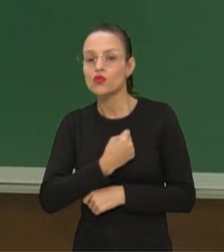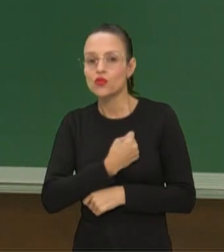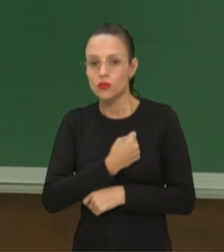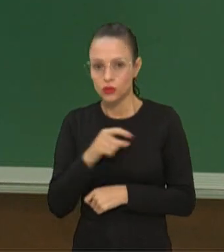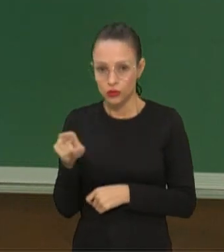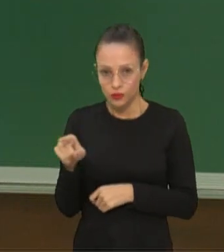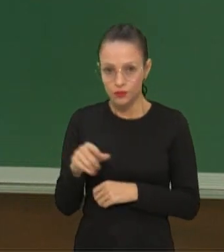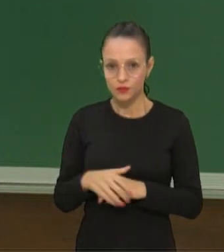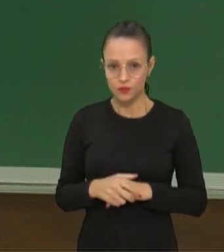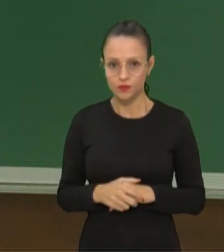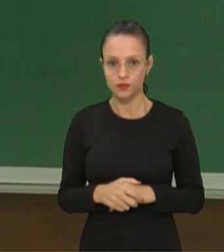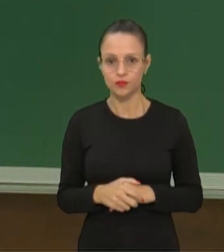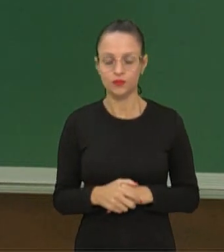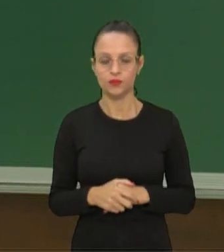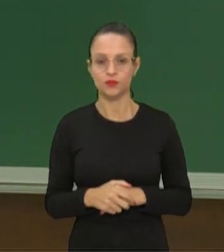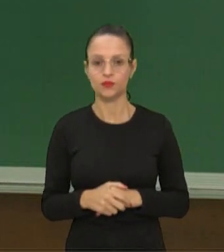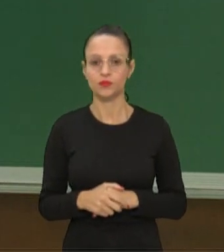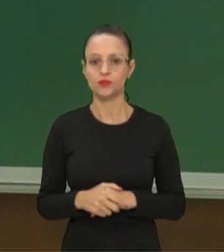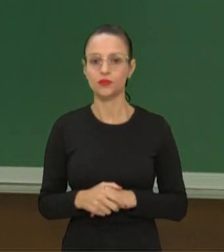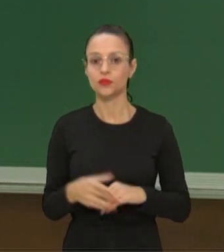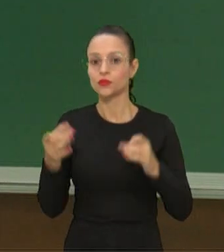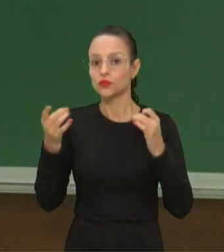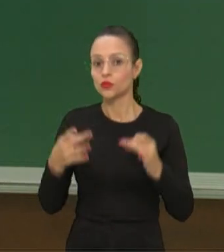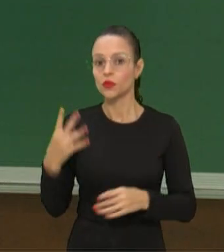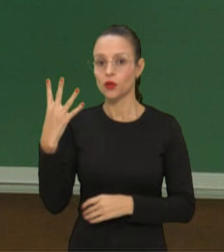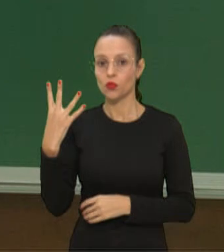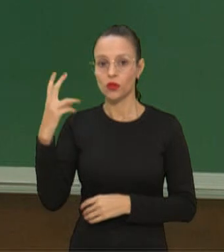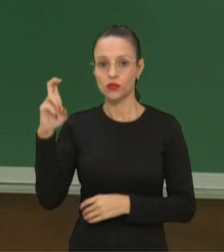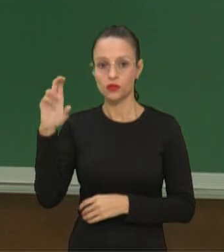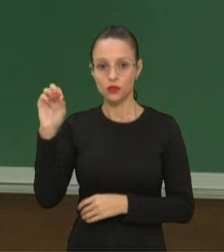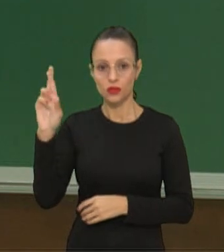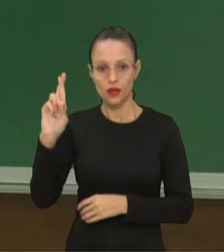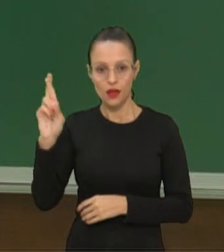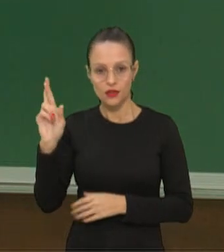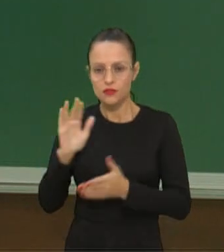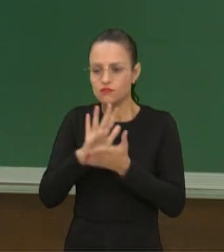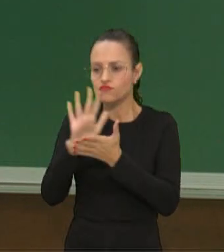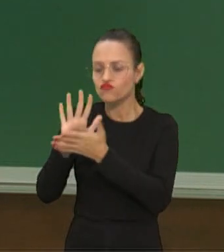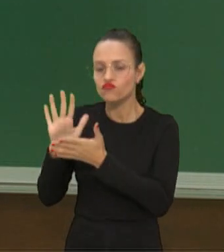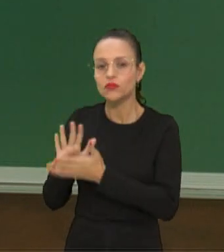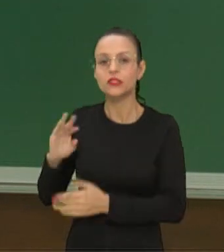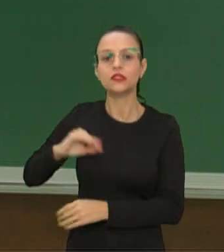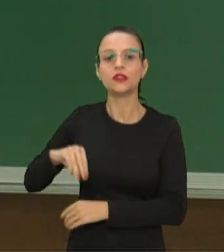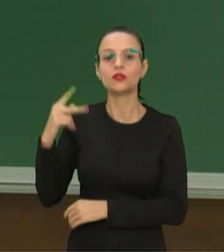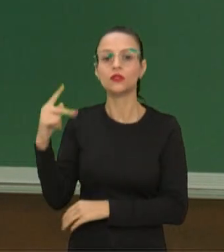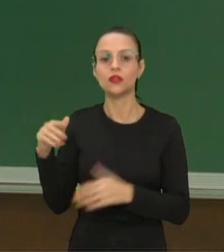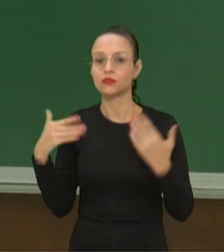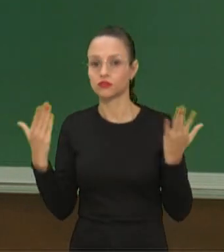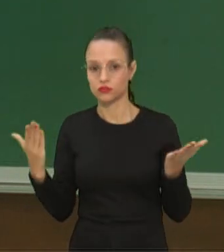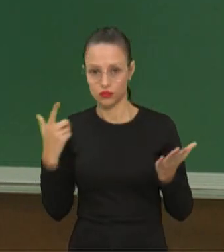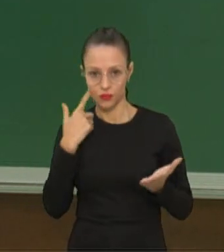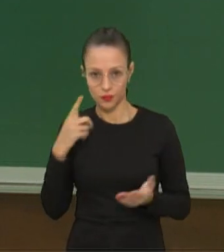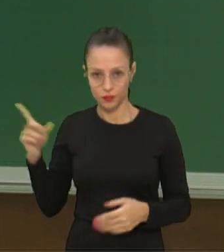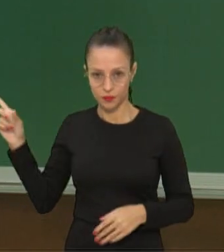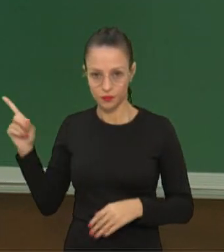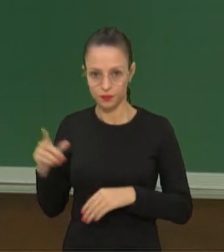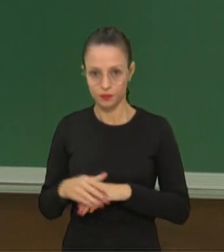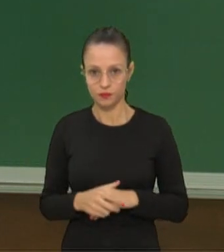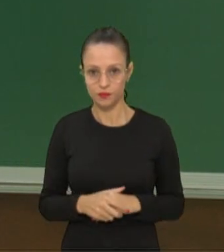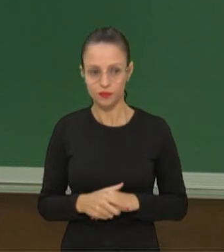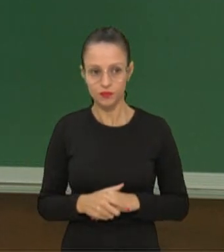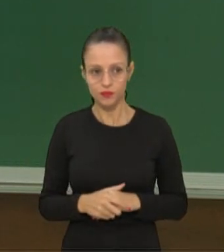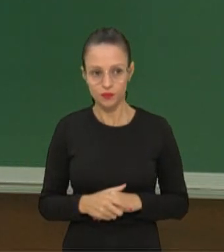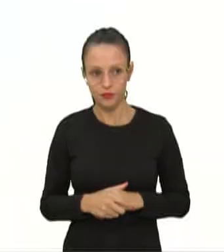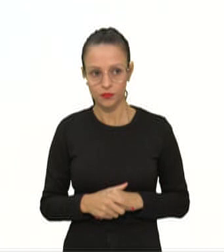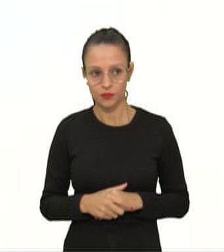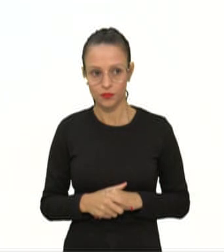1/2 sozinho, tá? Restando R$ 450 para gastos diversos. Qual é o salário de João? Vamos conferir.